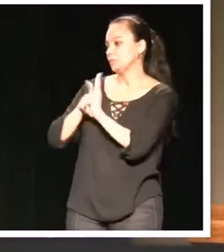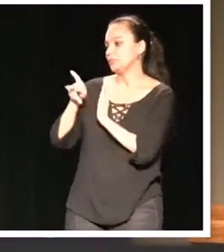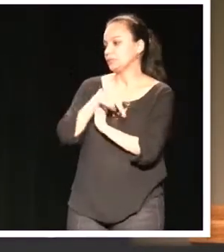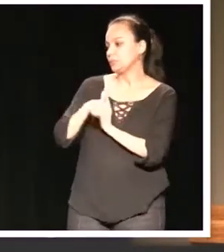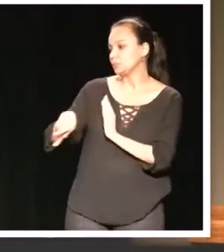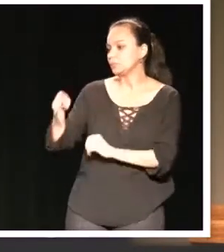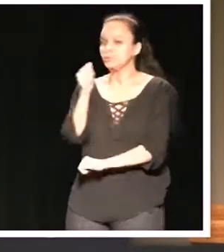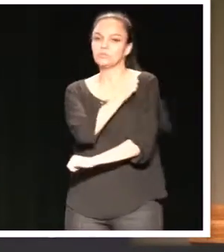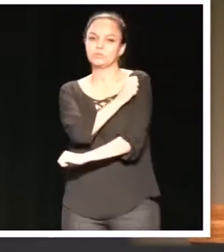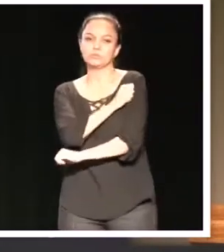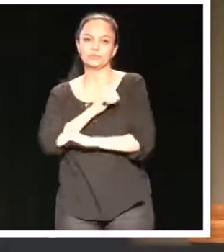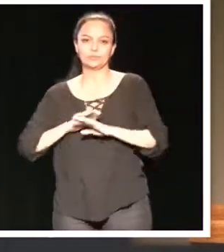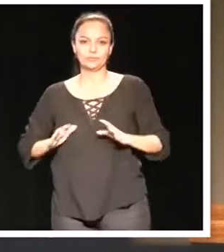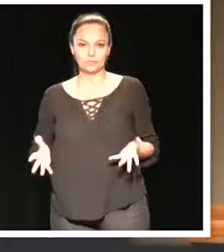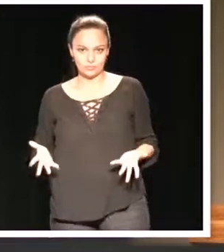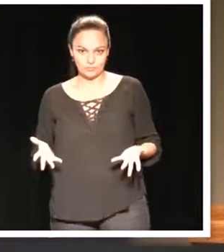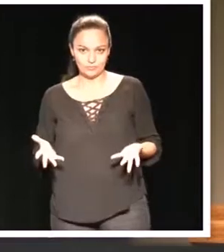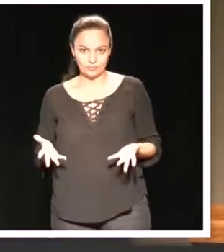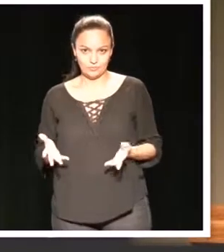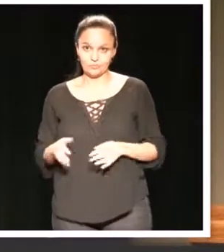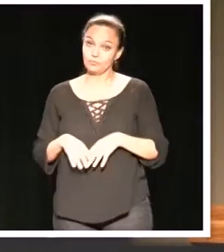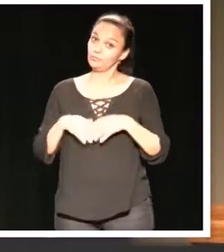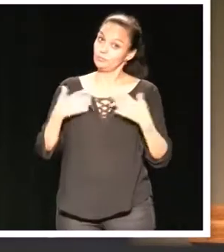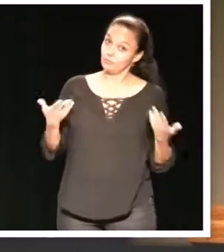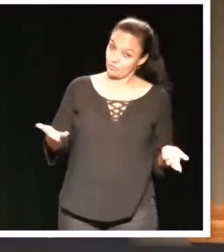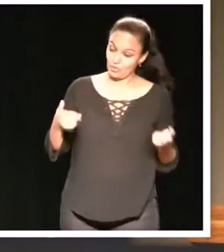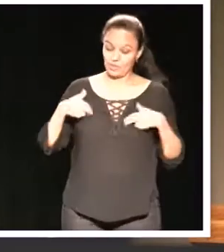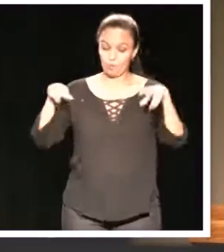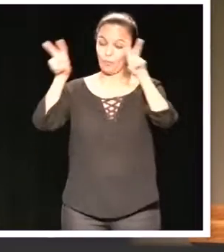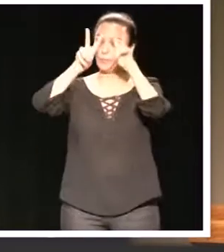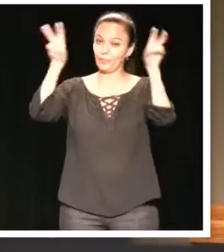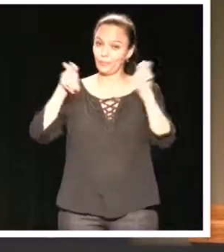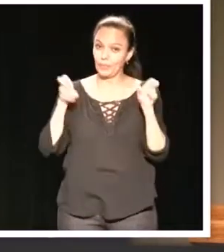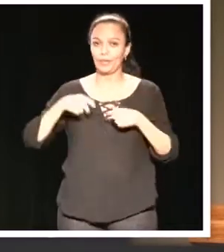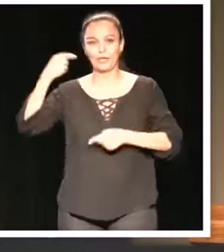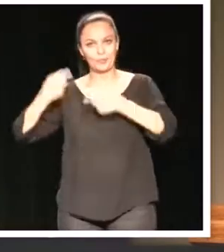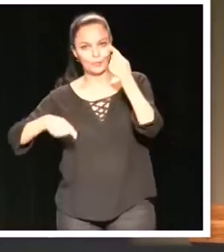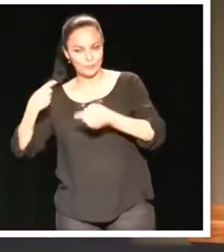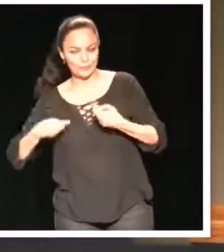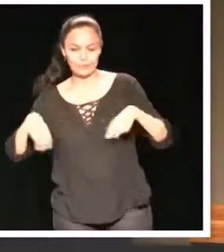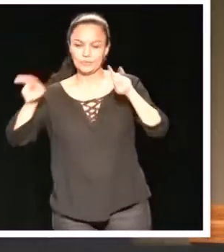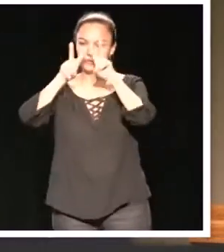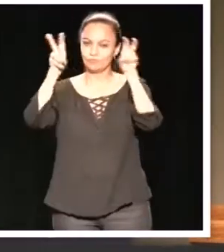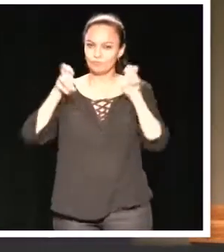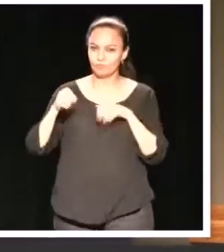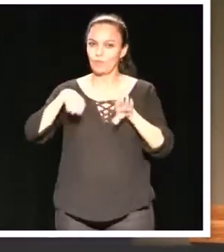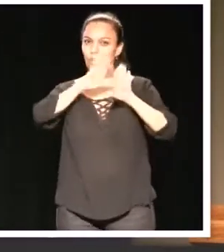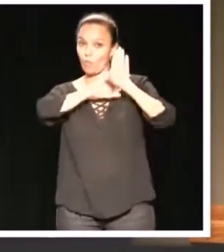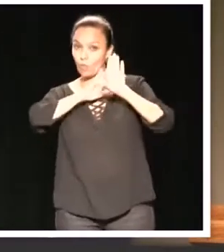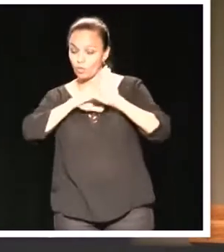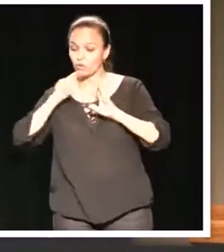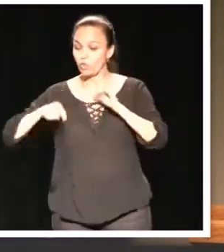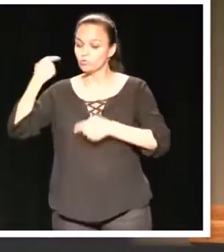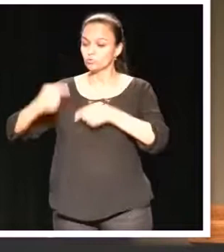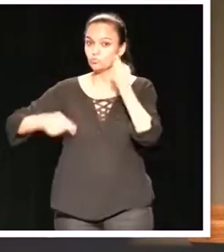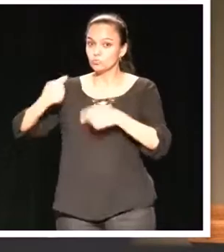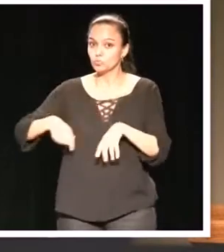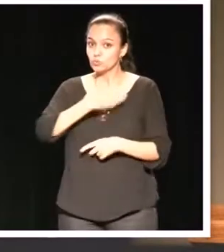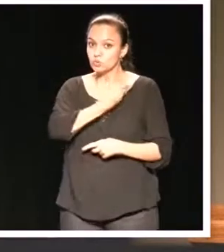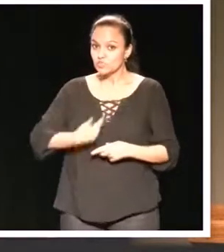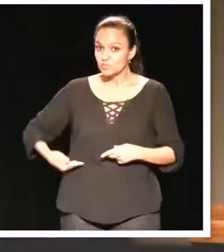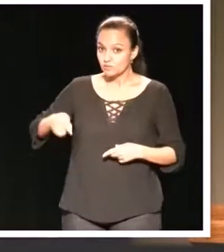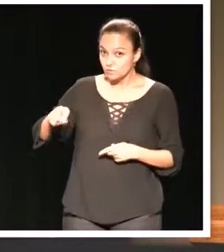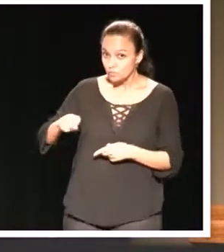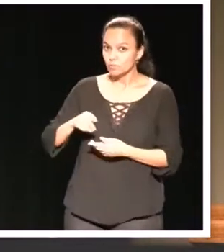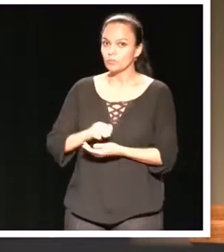ali. Então, em termos ideológicos, em termos políticos, de políticas públicas, a inclusão é uma questão que tem que